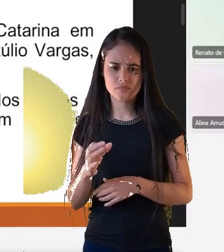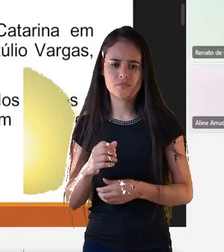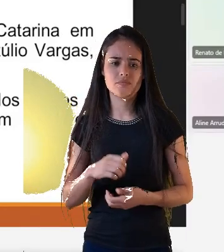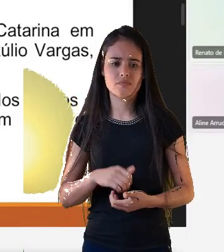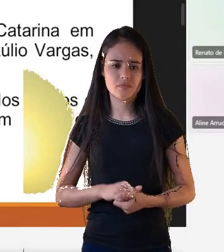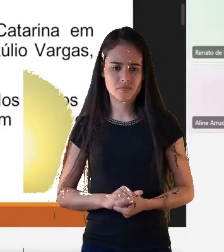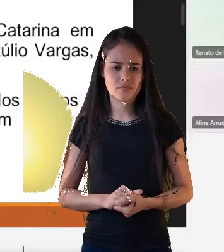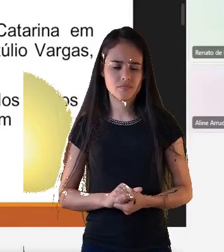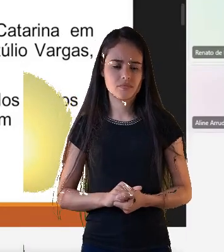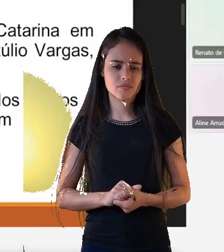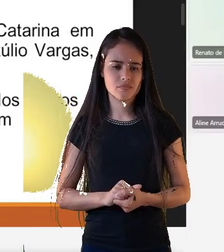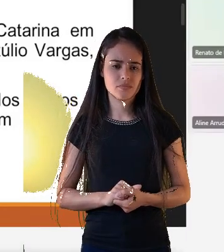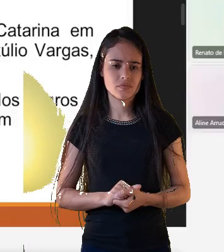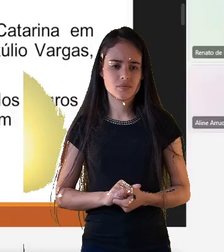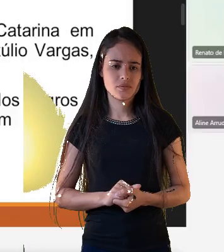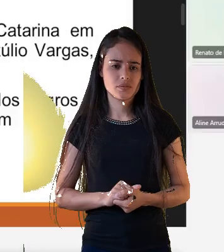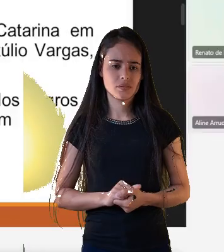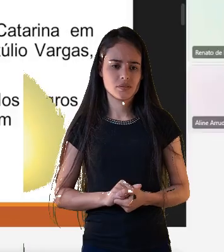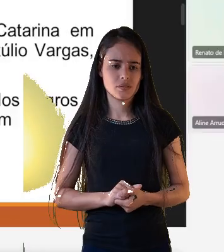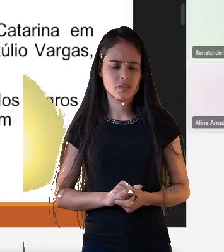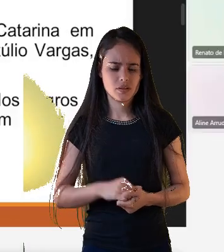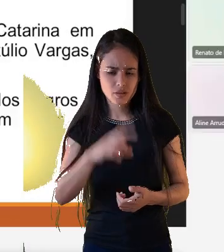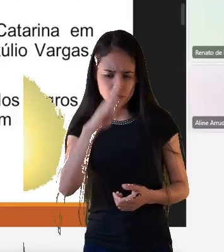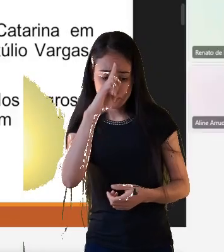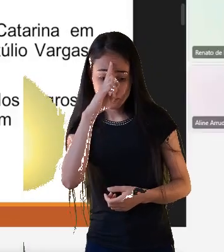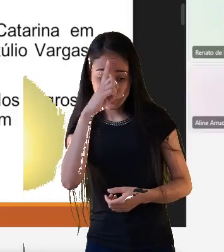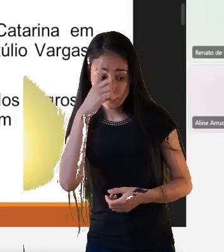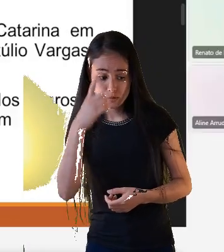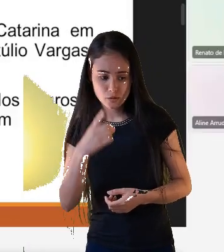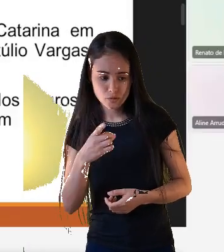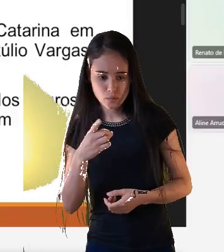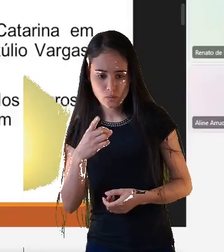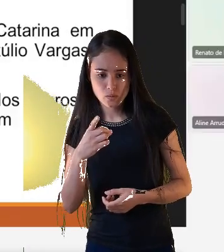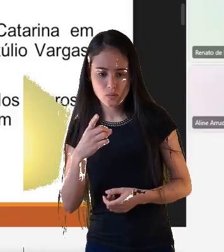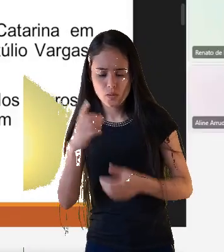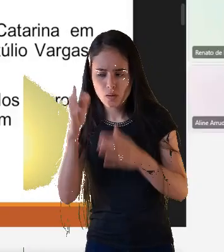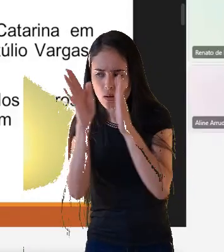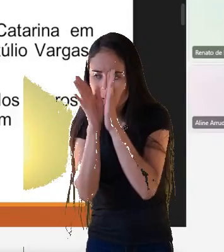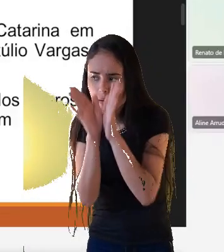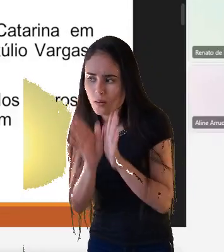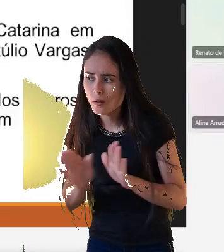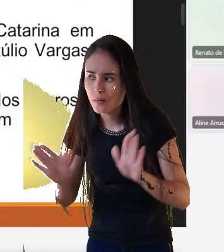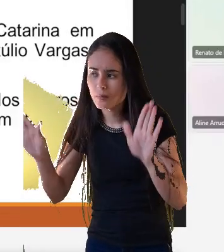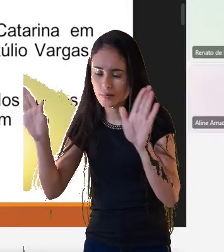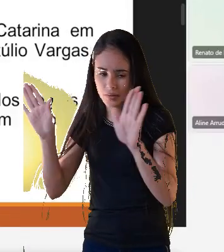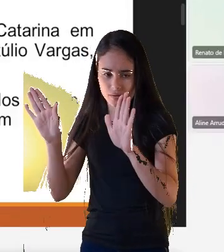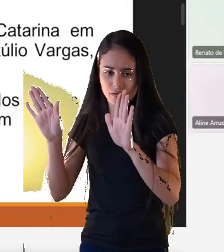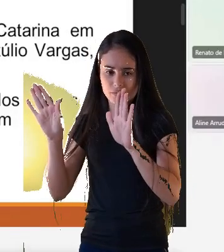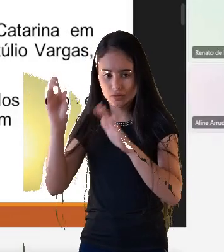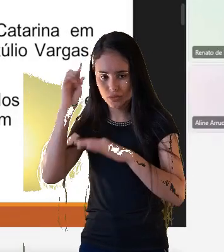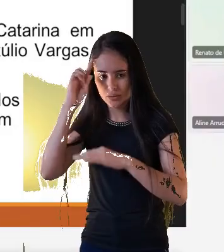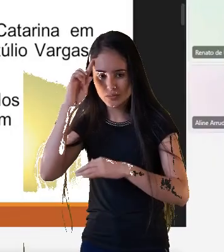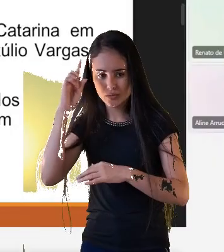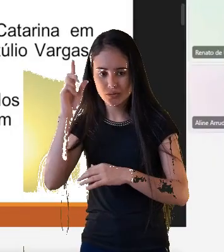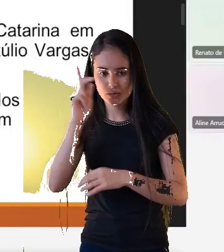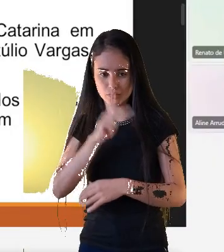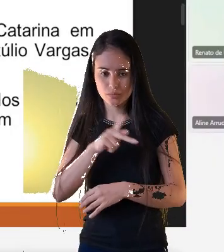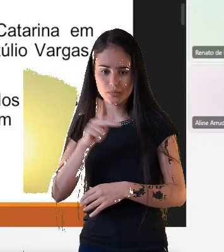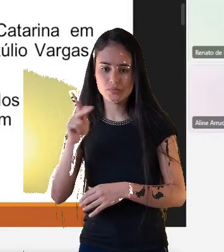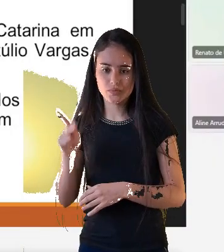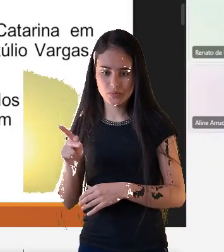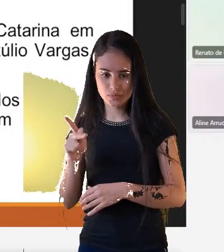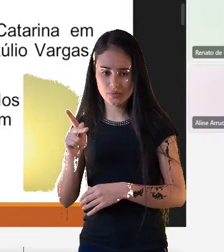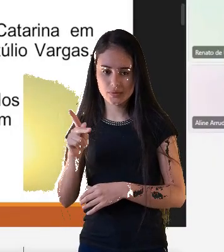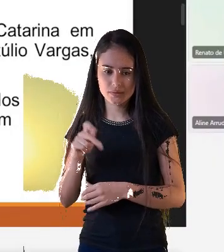partidos foram extintos, né? Então ela perdeu também ali o seu mandato, né? A Antonieta de Barros. Pode